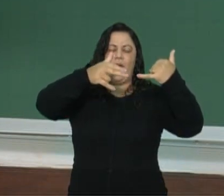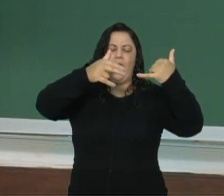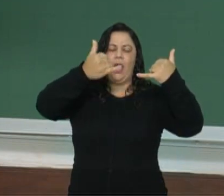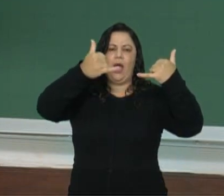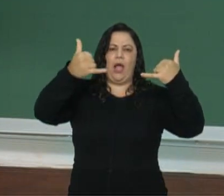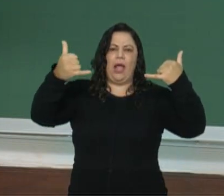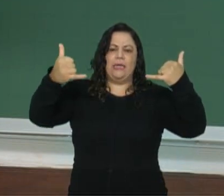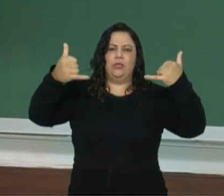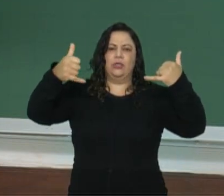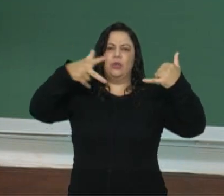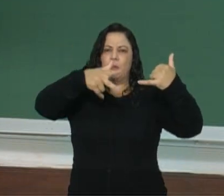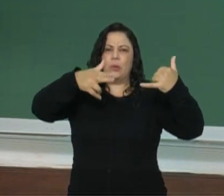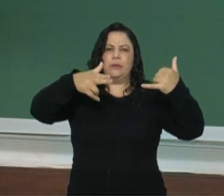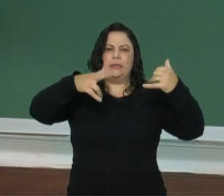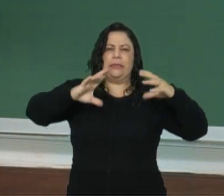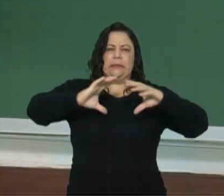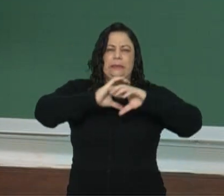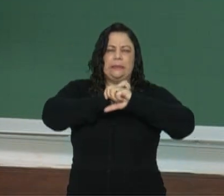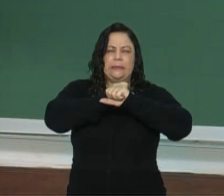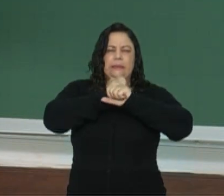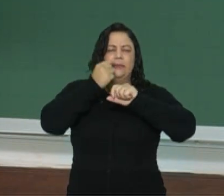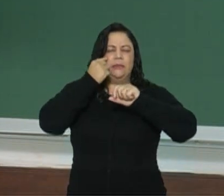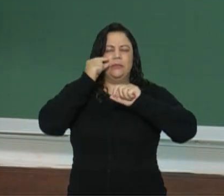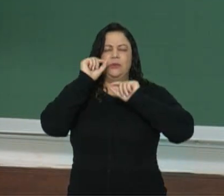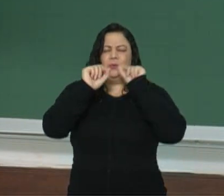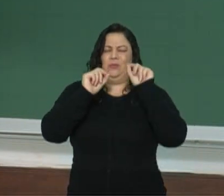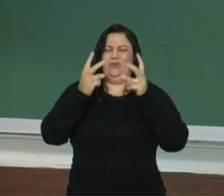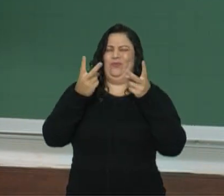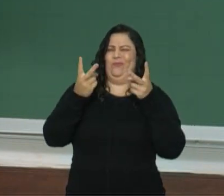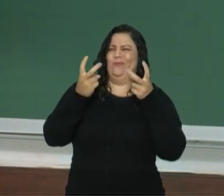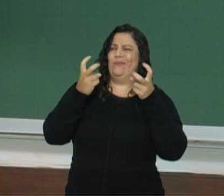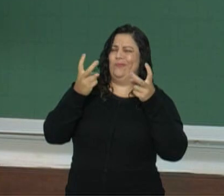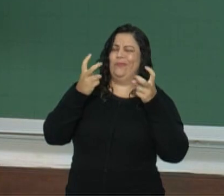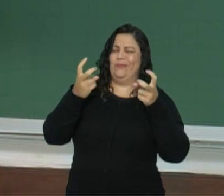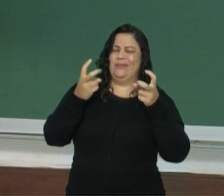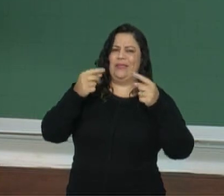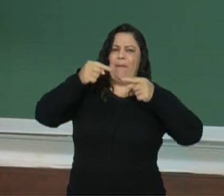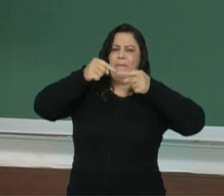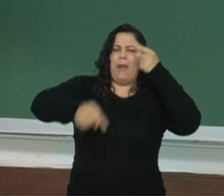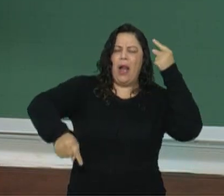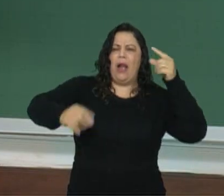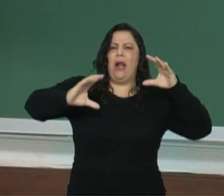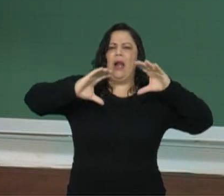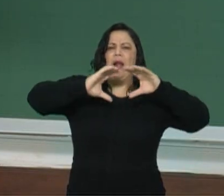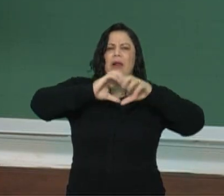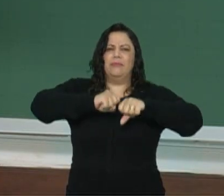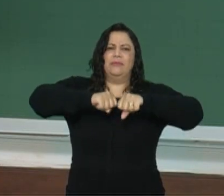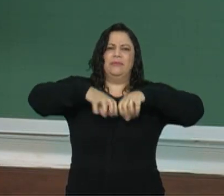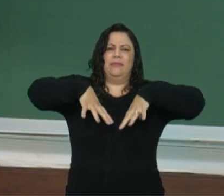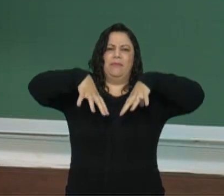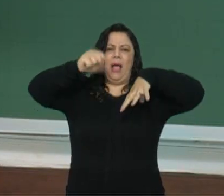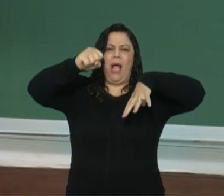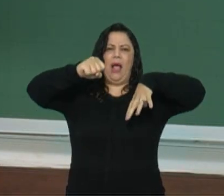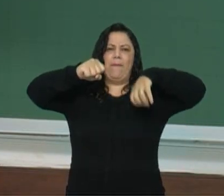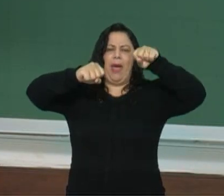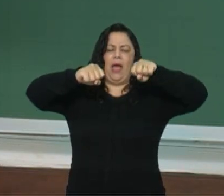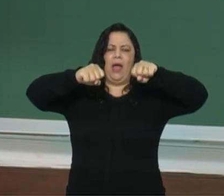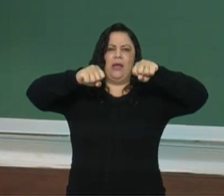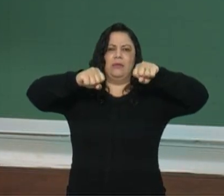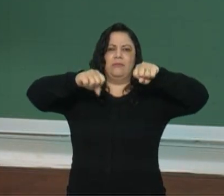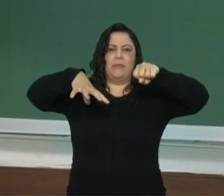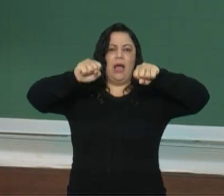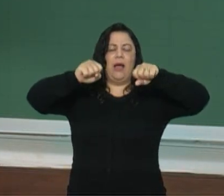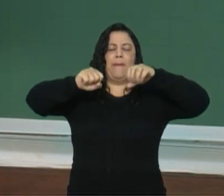talvez em algum outro lugar, você presenciou uma queda de energia, né? Apagaram-se as luzes do nada. Então a